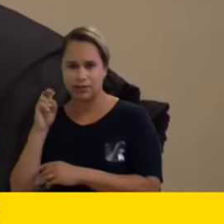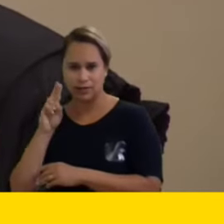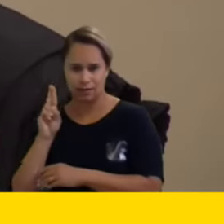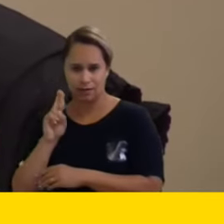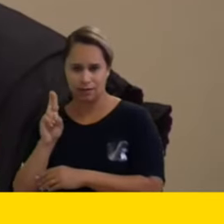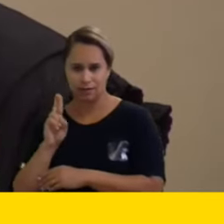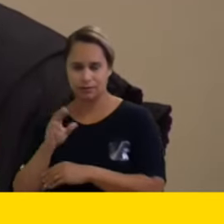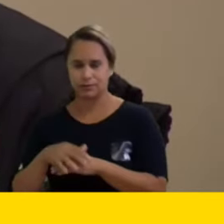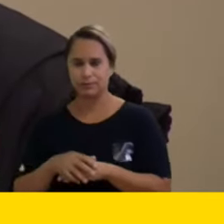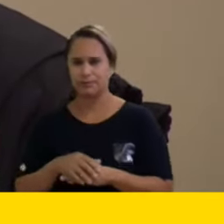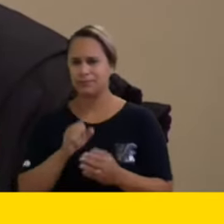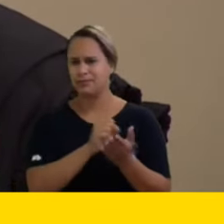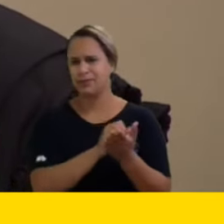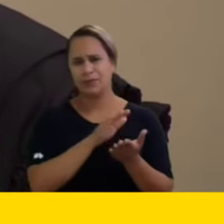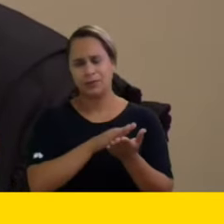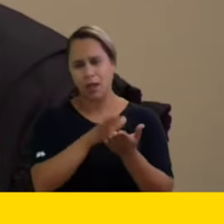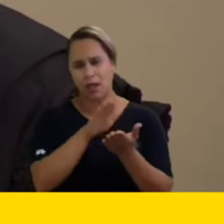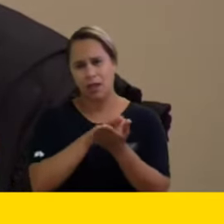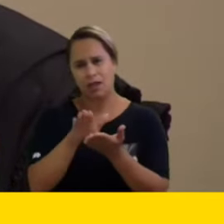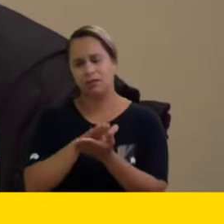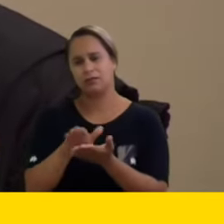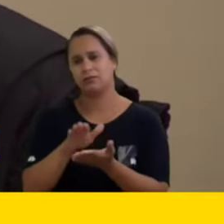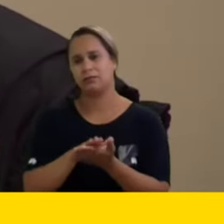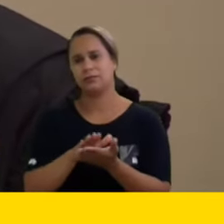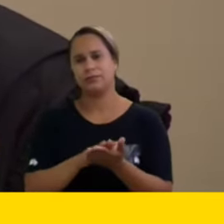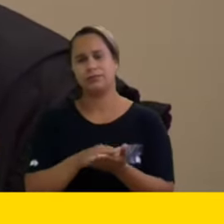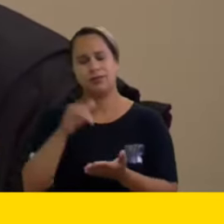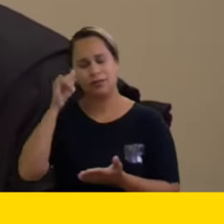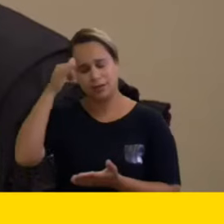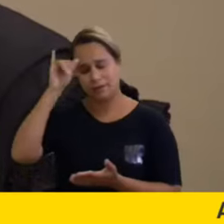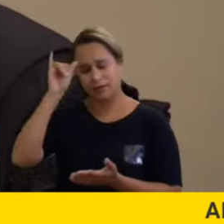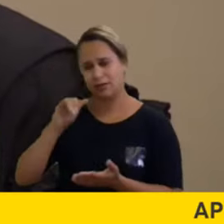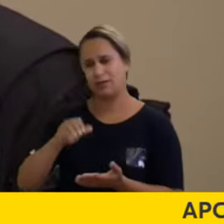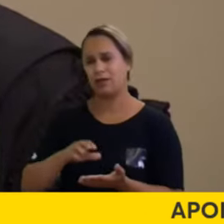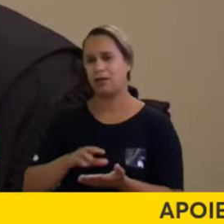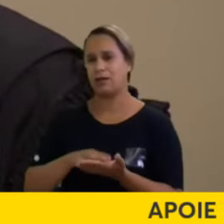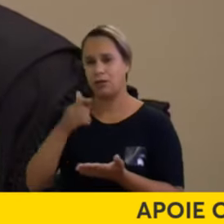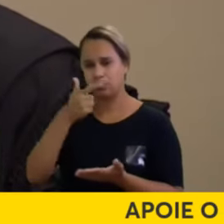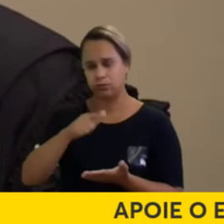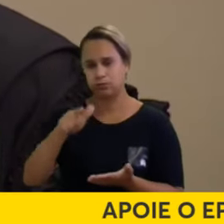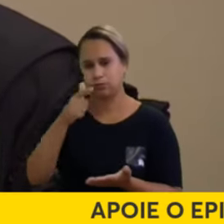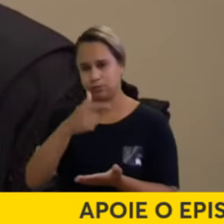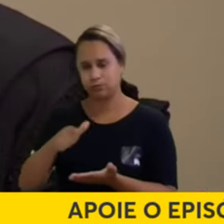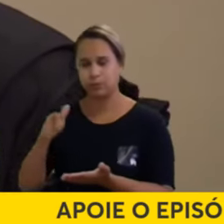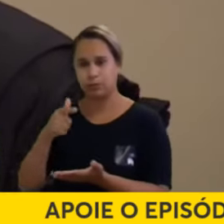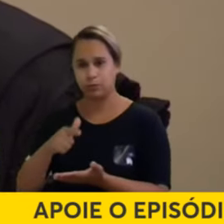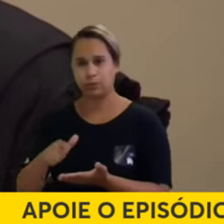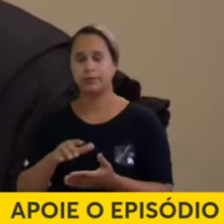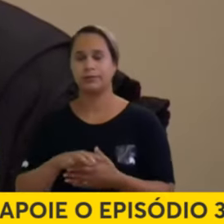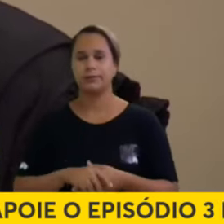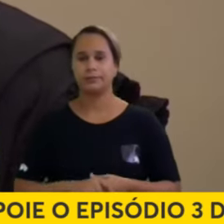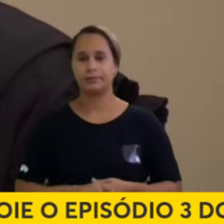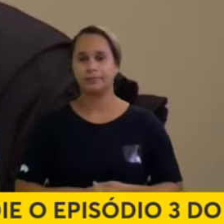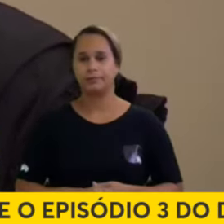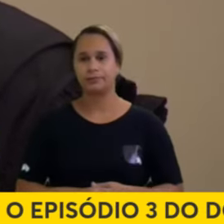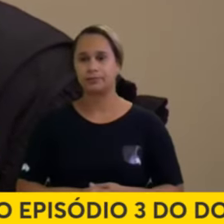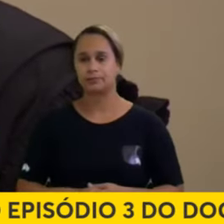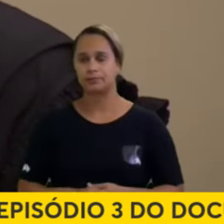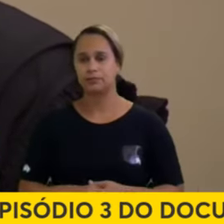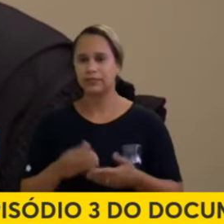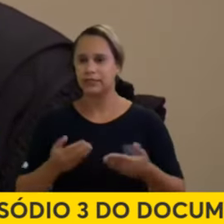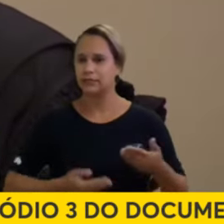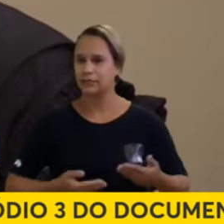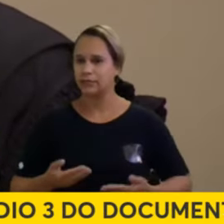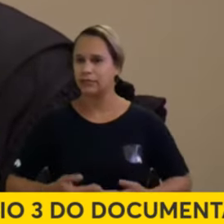pela qual faço a remissão para evitar a repetição e afasto essa despesa da campanha serviços de